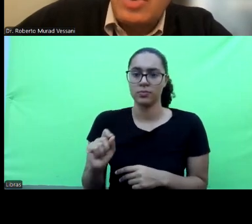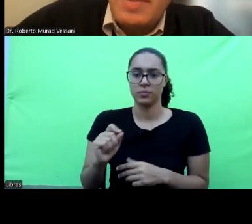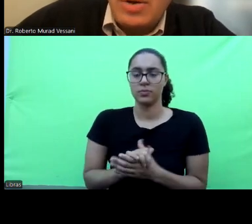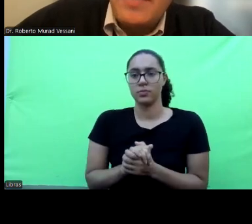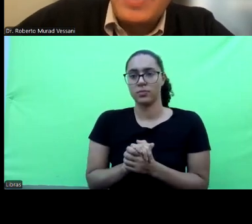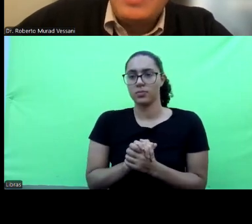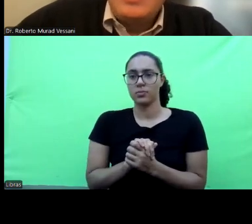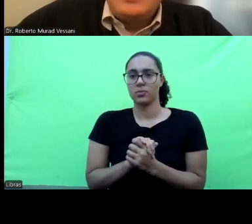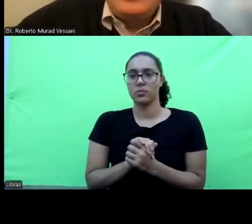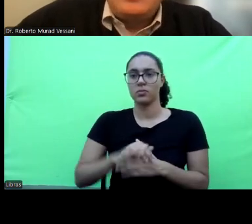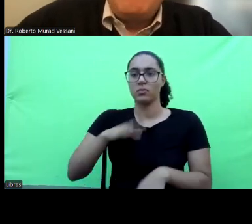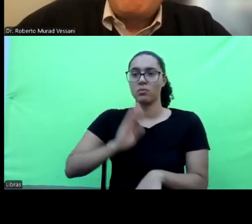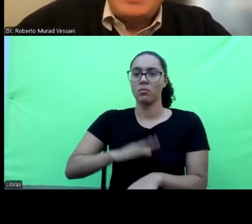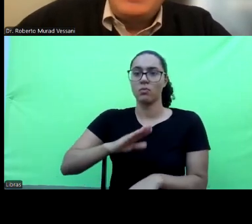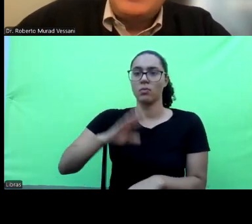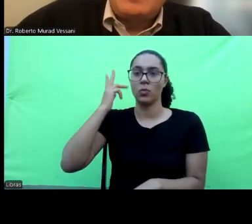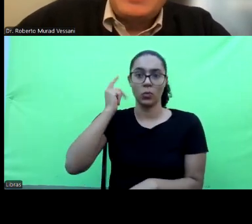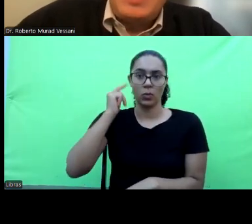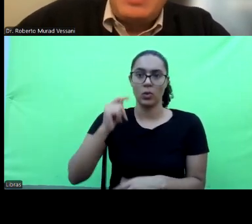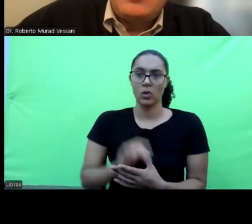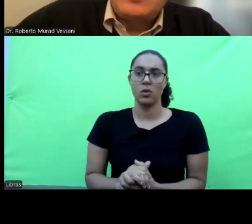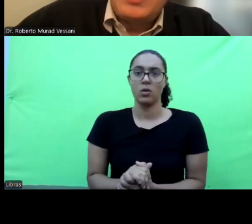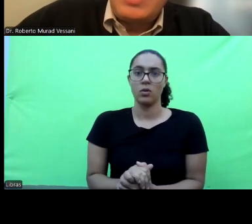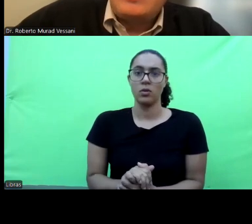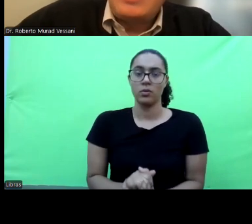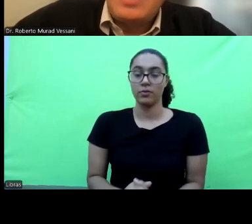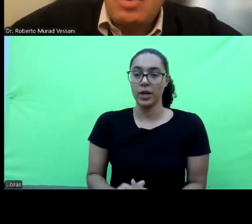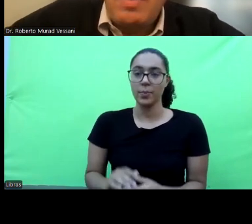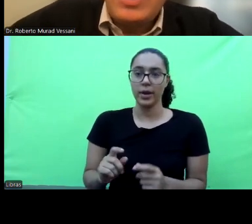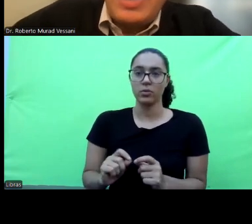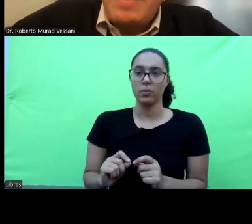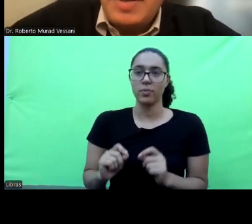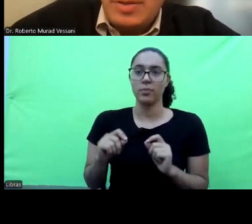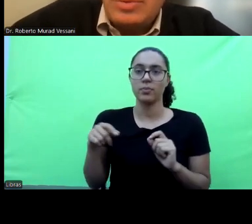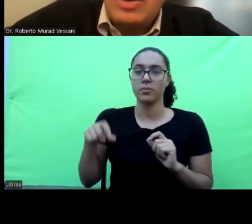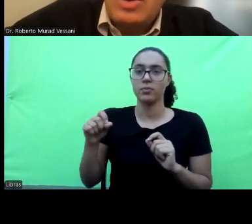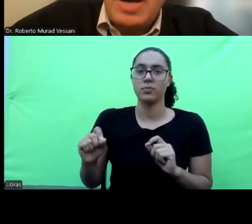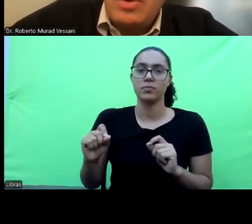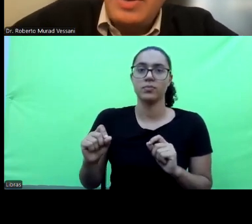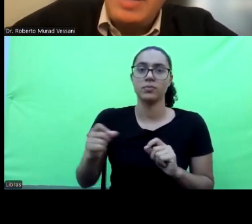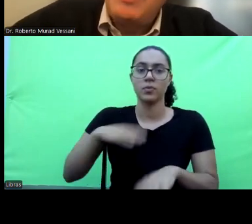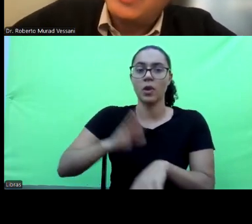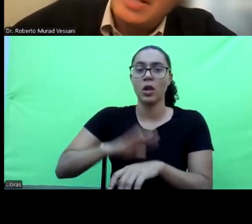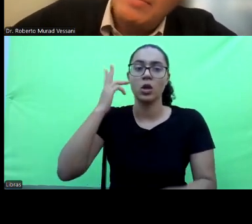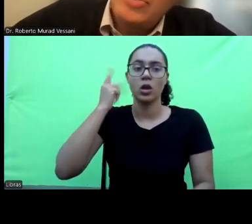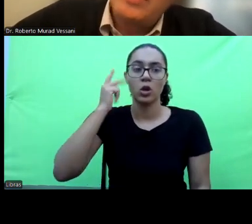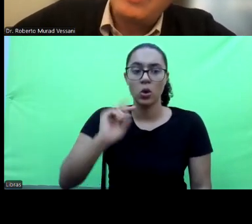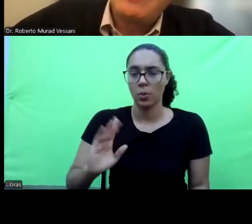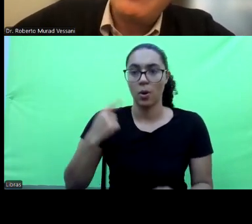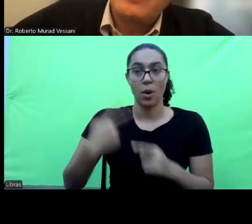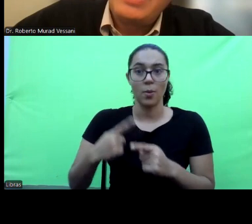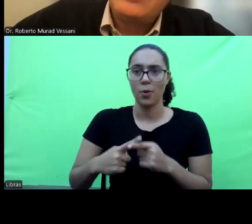pressão normal. Esses pacientes, por que tem glaucoma já que a pressão está normal? É porque,